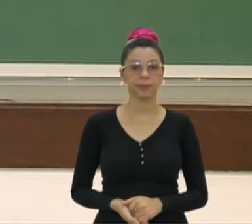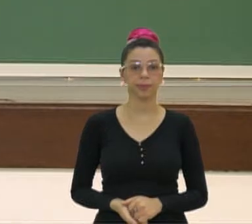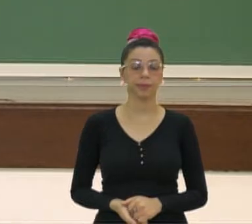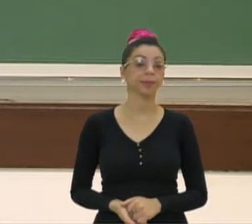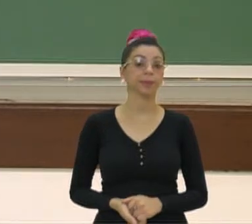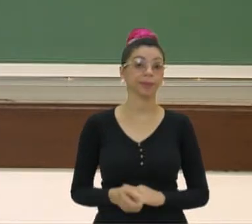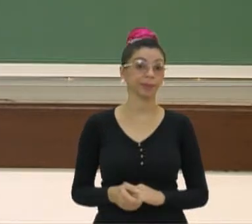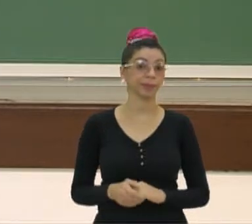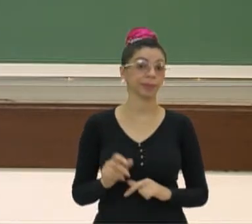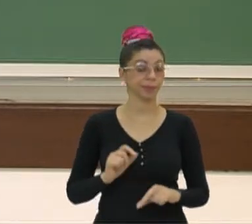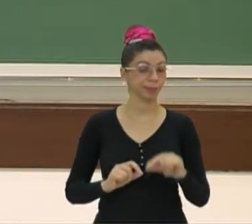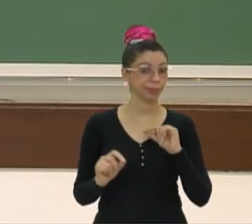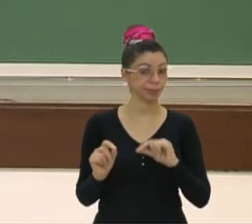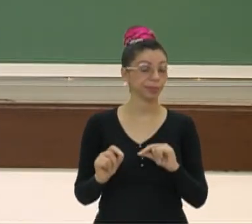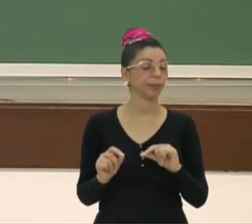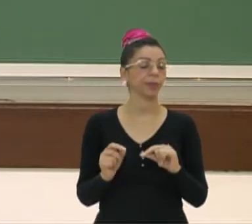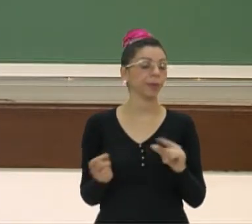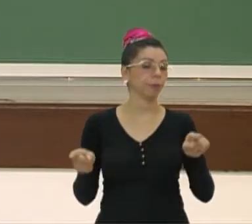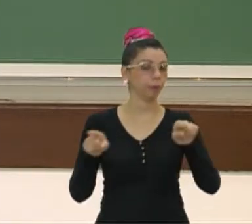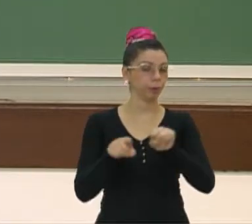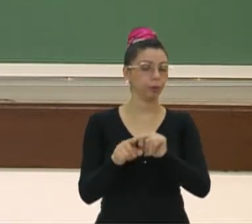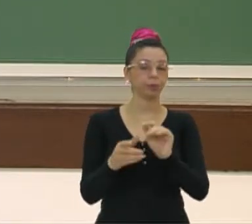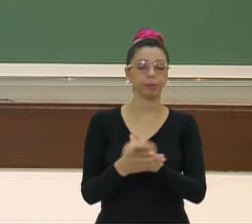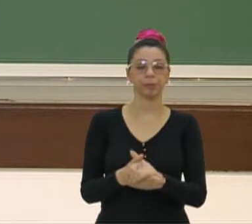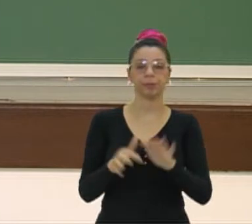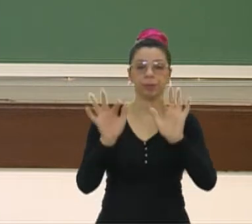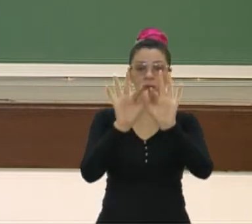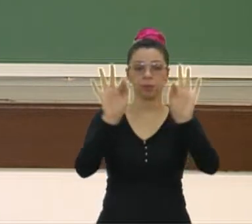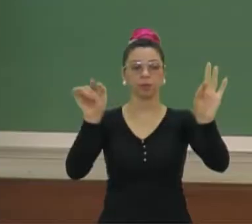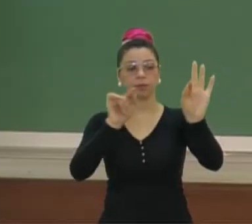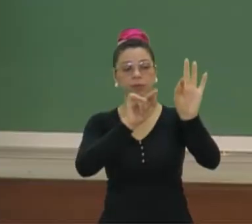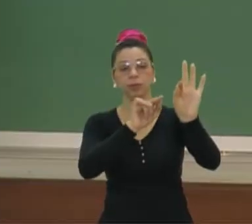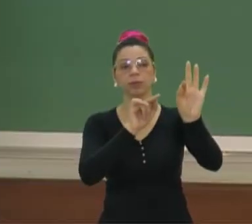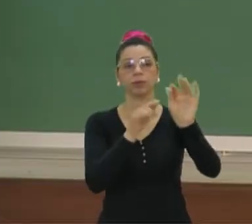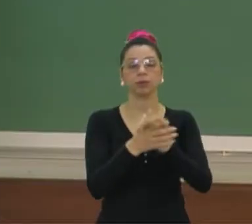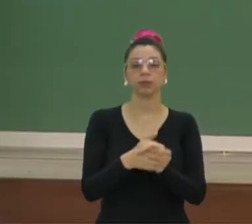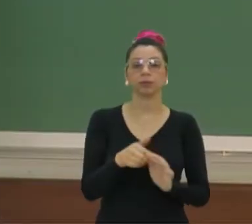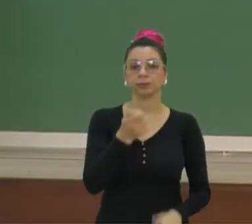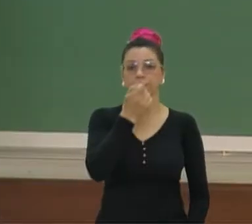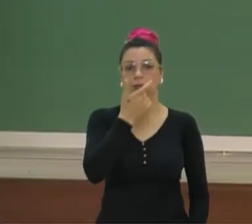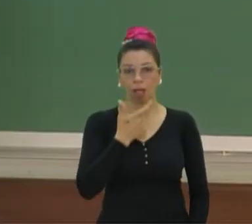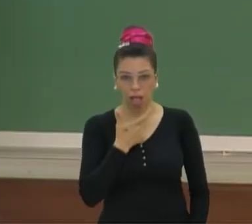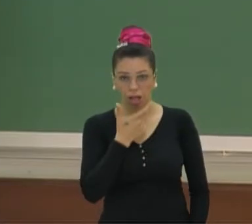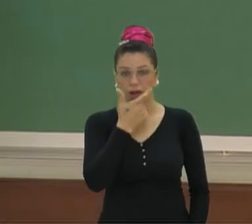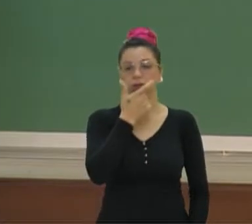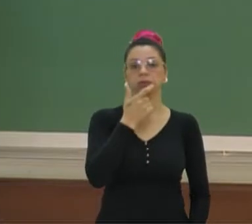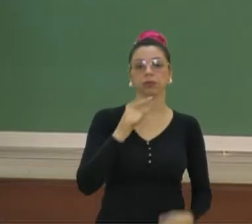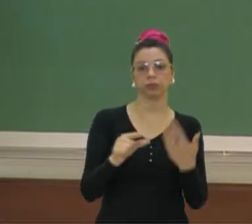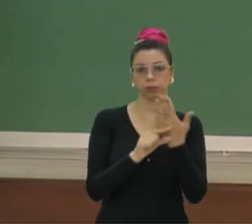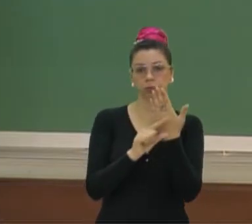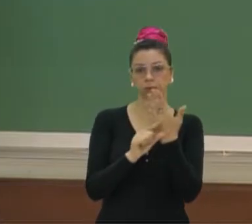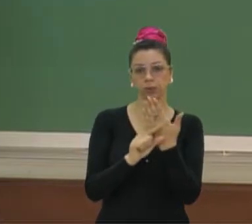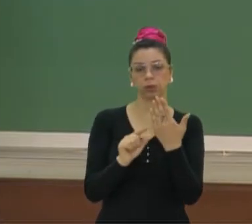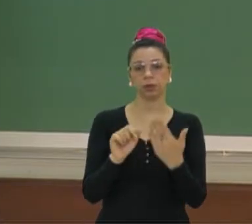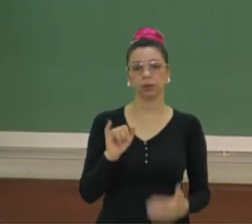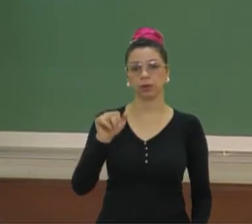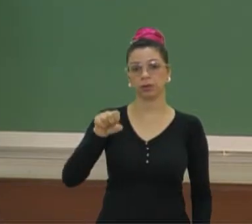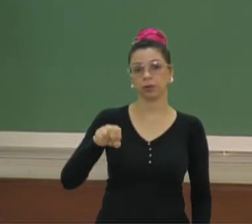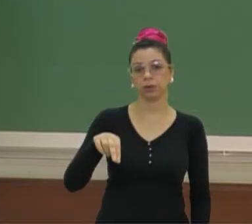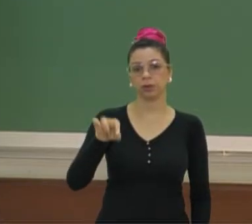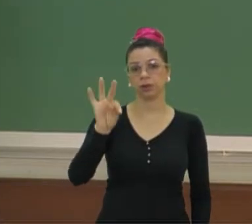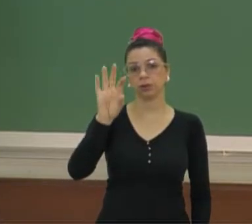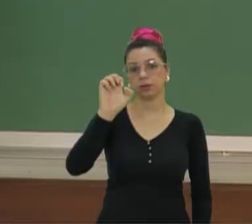Olha lá, pessoal. A nossa primeira frase, nós falamos sobre Einstein. Então, fica assim. Einstein